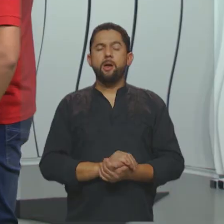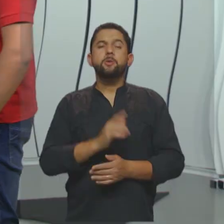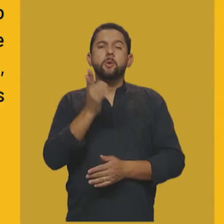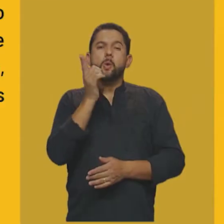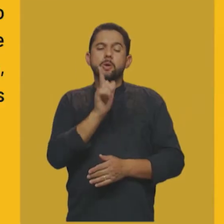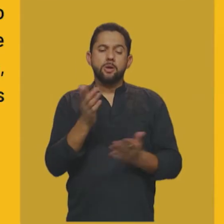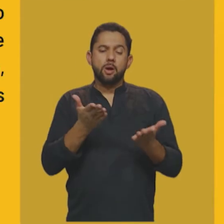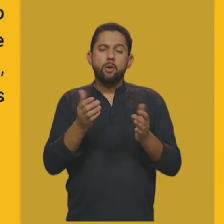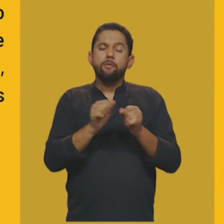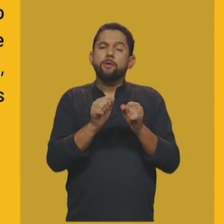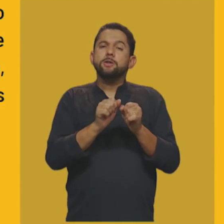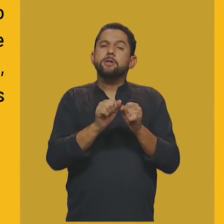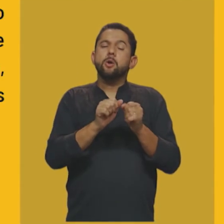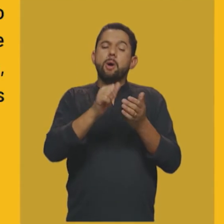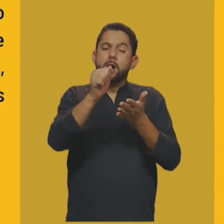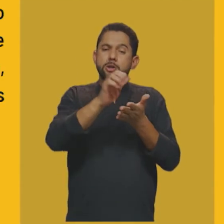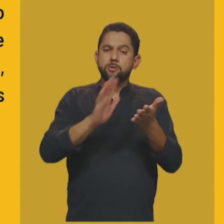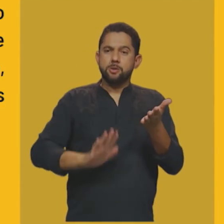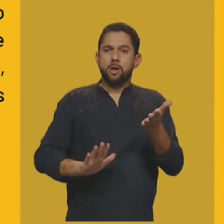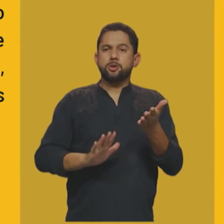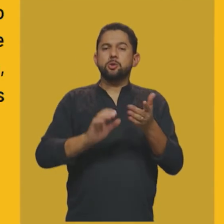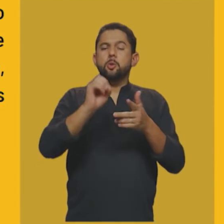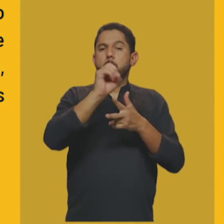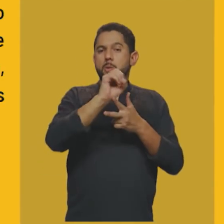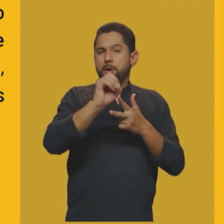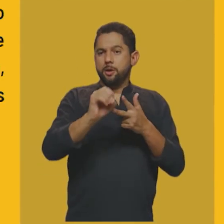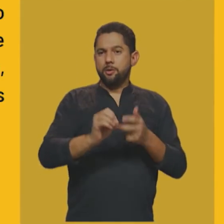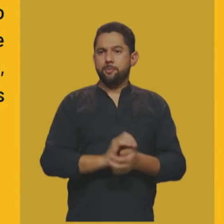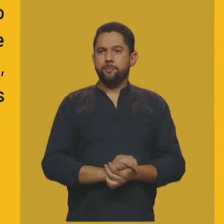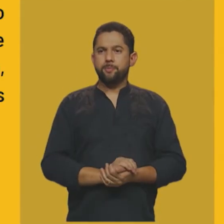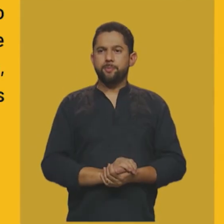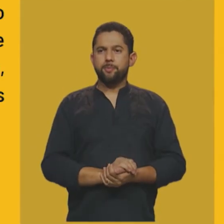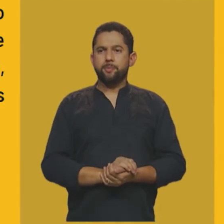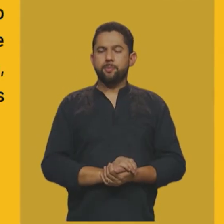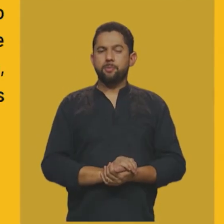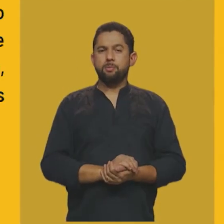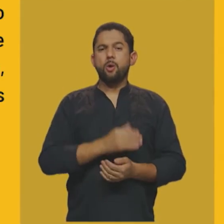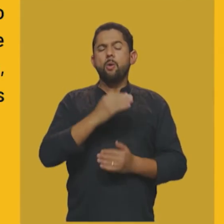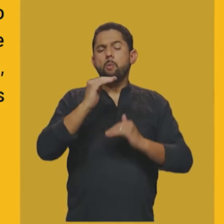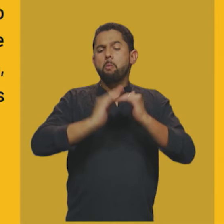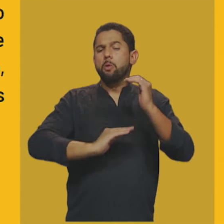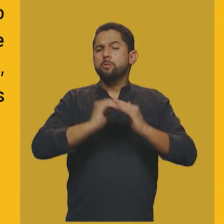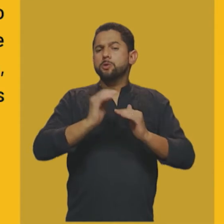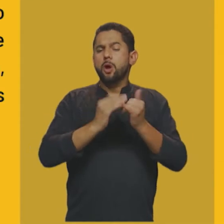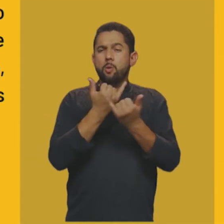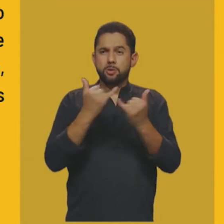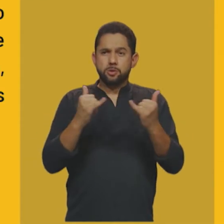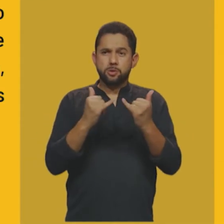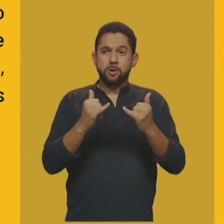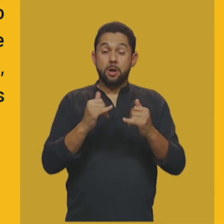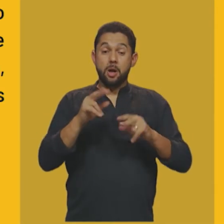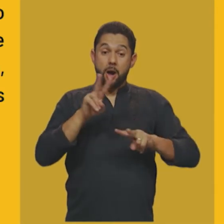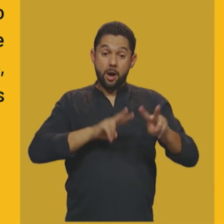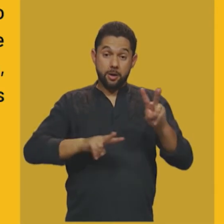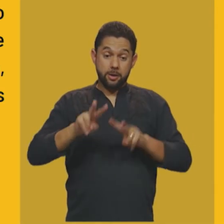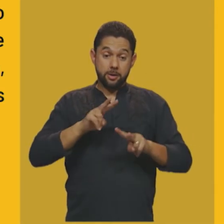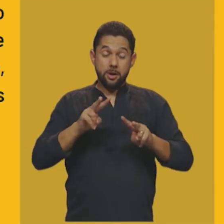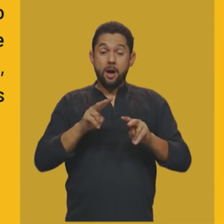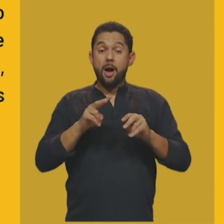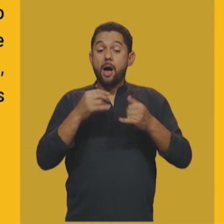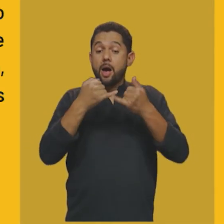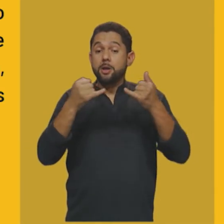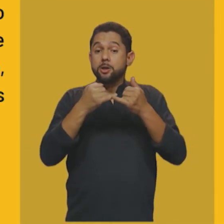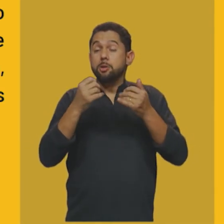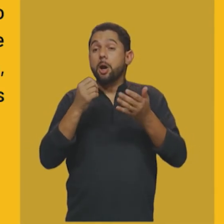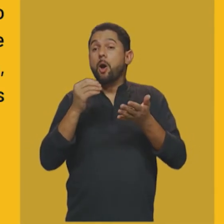Enem. Um eletricista analisa o diagrama de uma instalação elétrica residencial para planejar medições